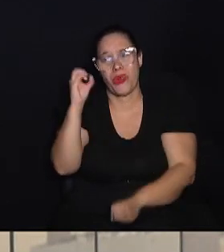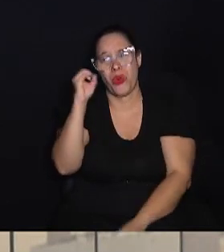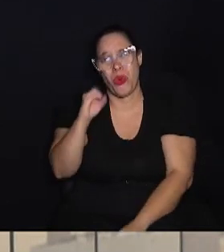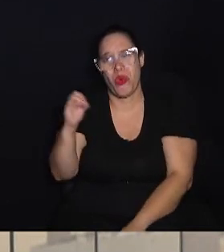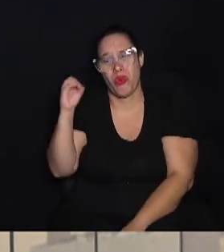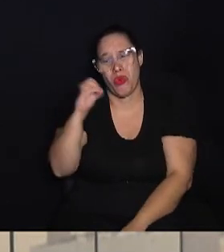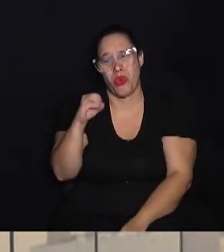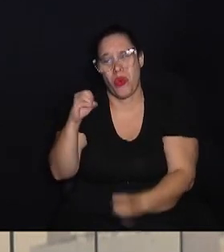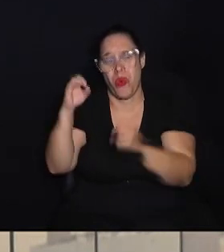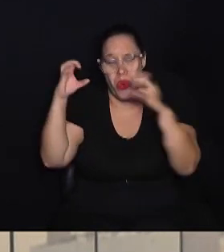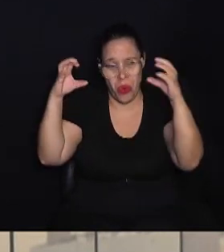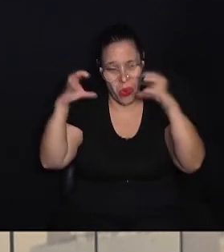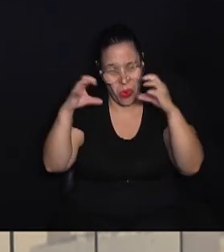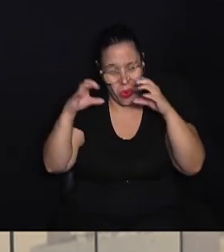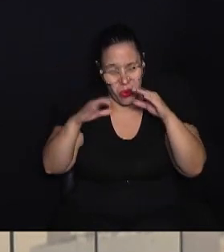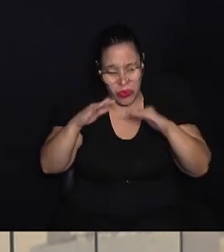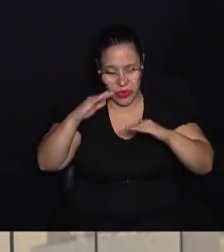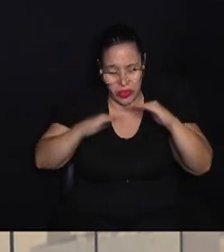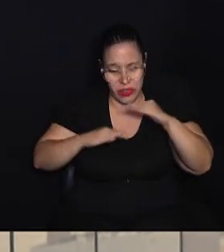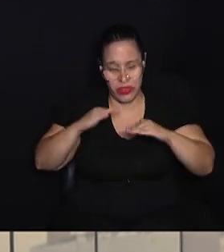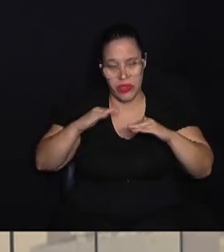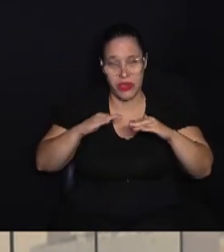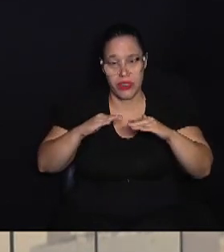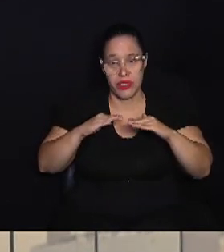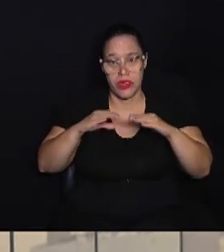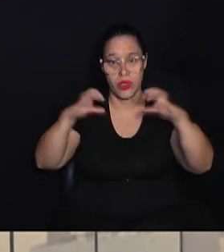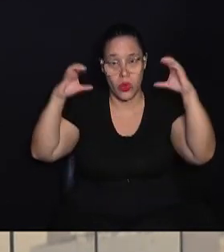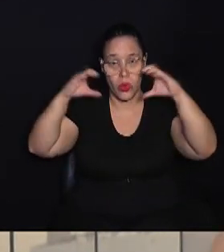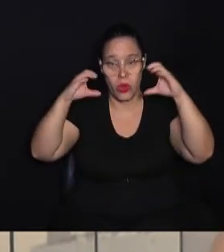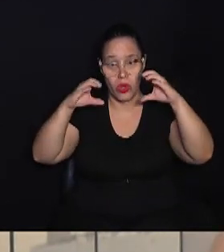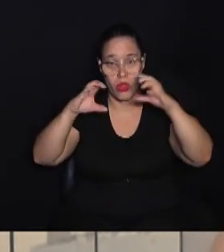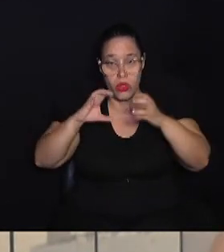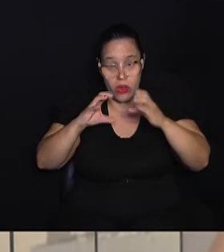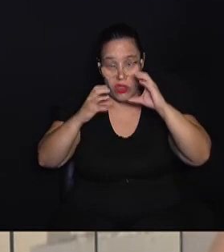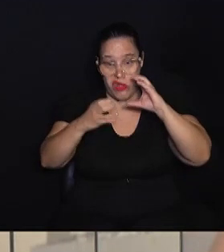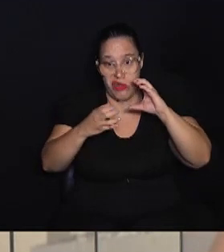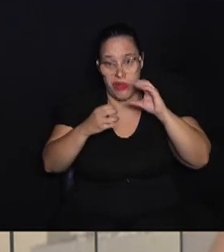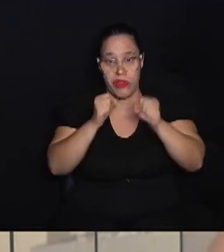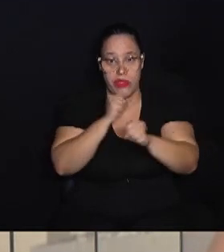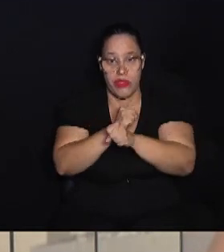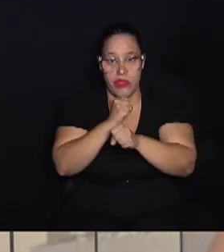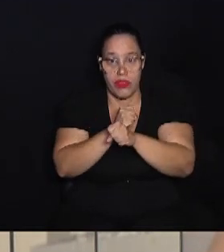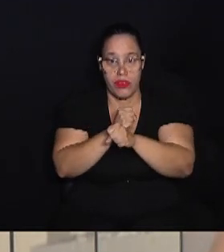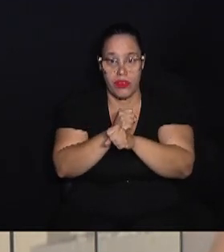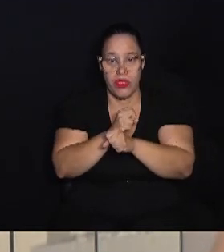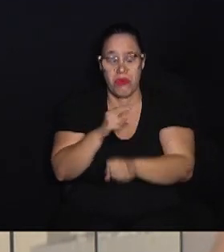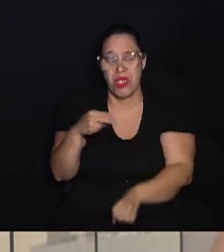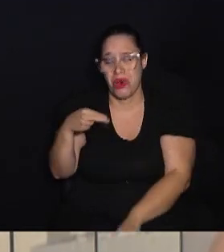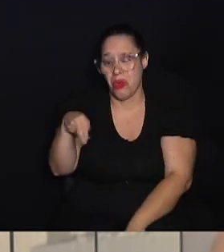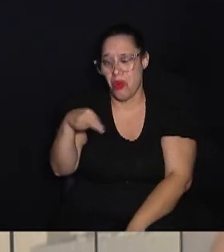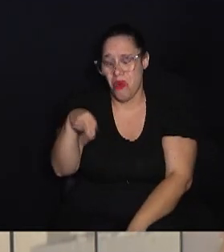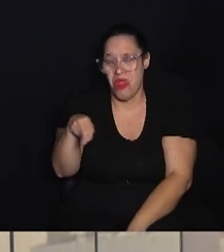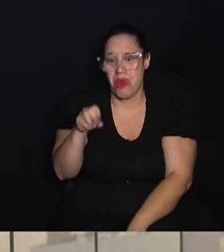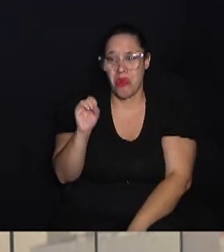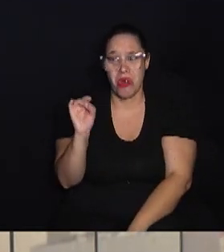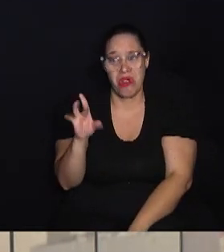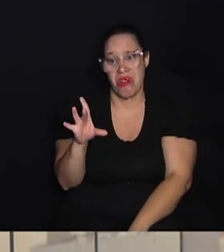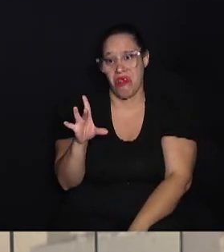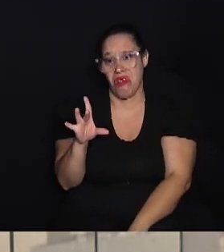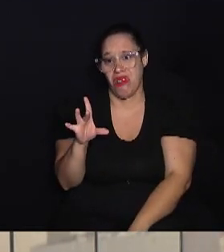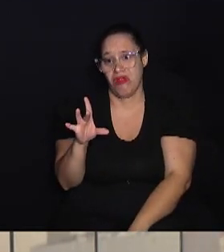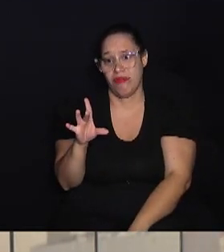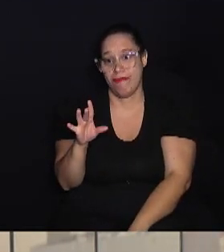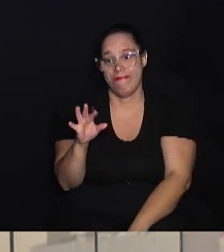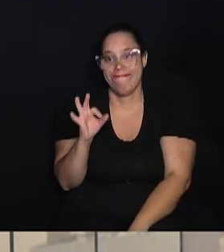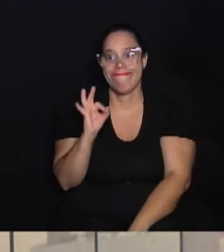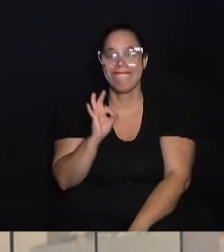algumas chuvas, mas a regularidade mesmo da chuva em termos climáticos, daquilo que a gente espera, ocorra mais para novembro mesmo. Sim, tá certo.